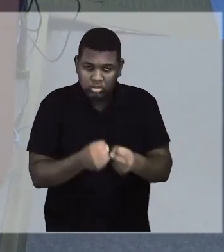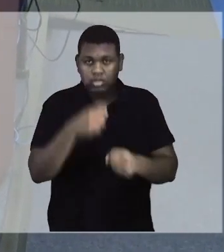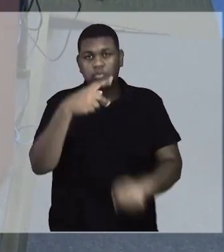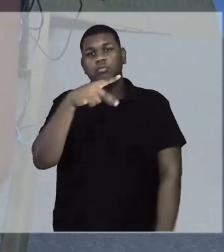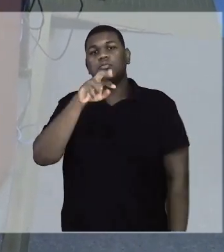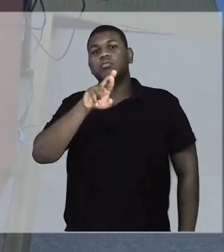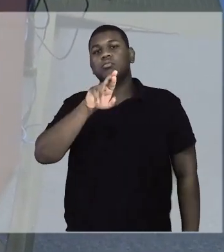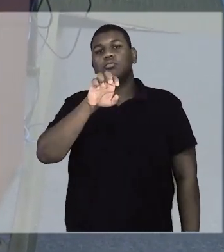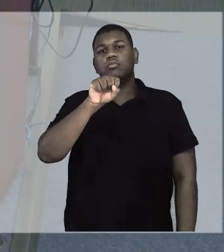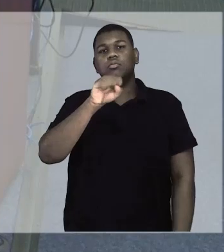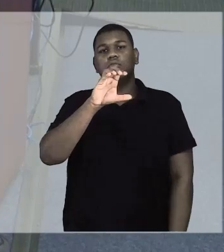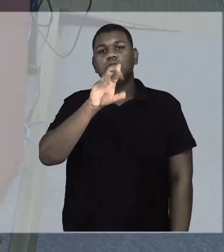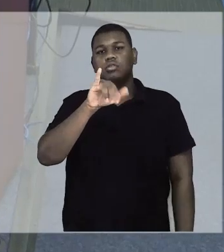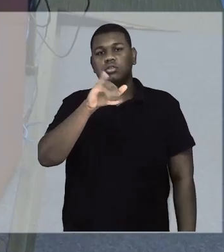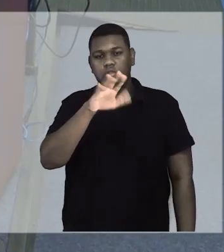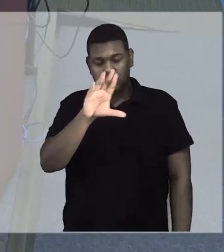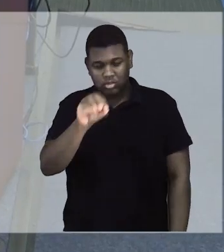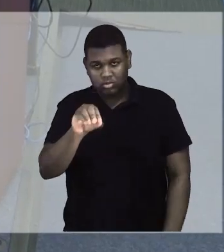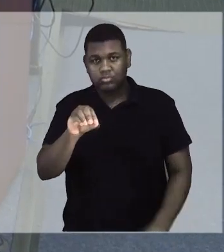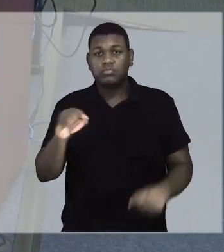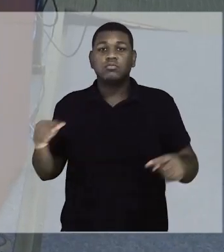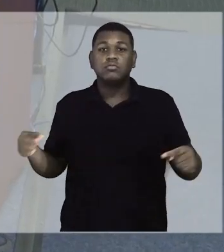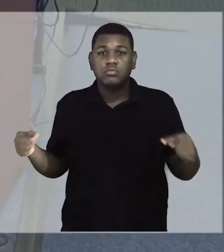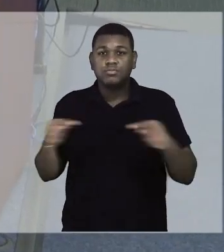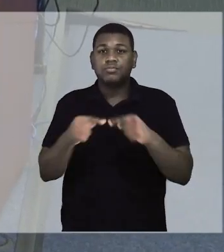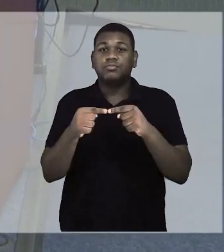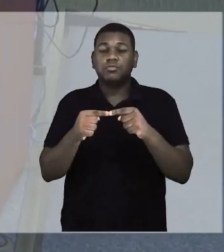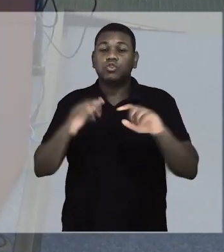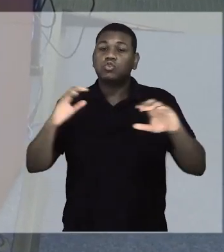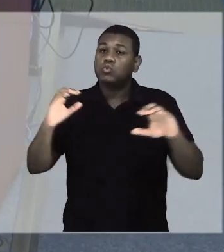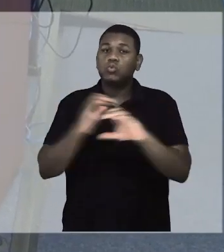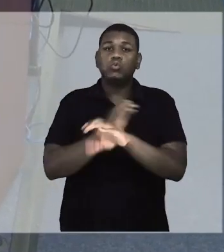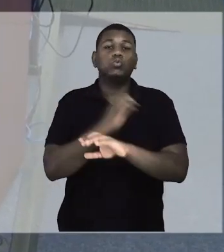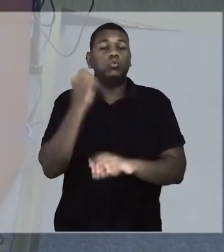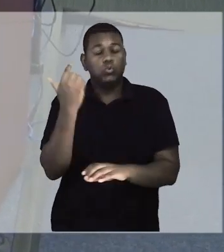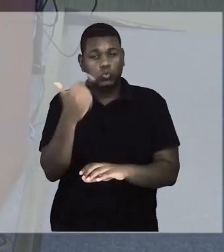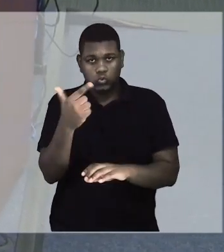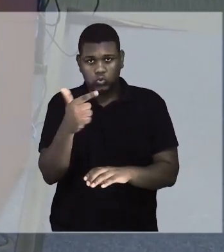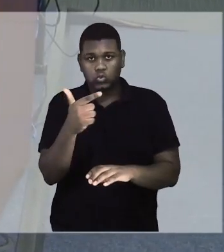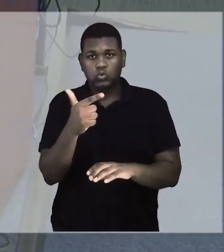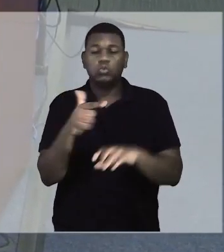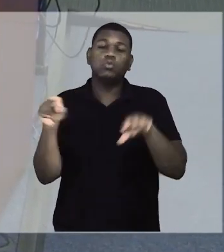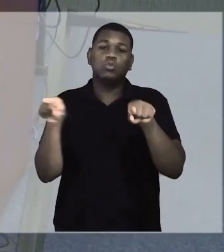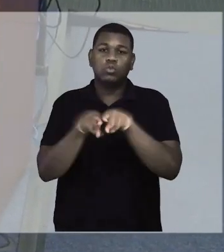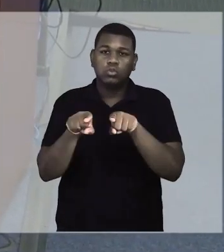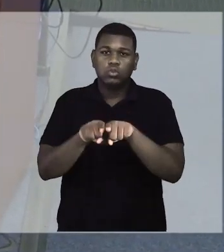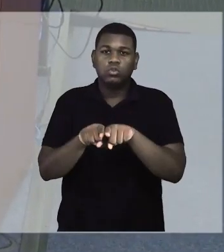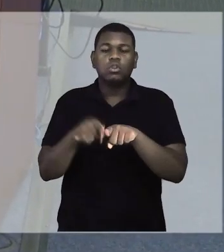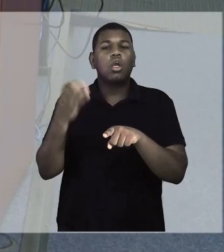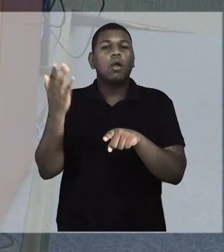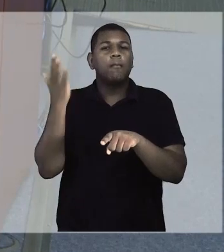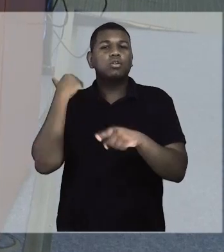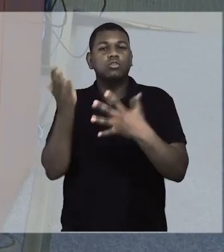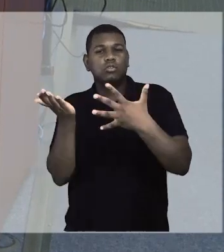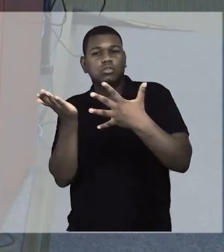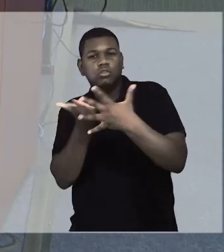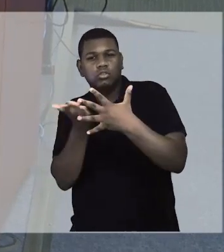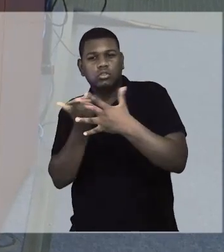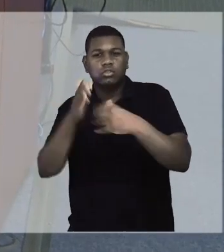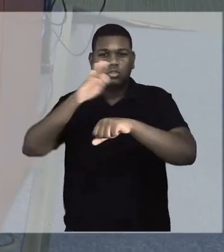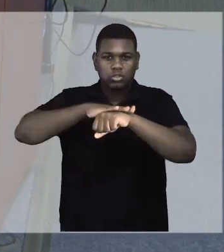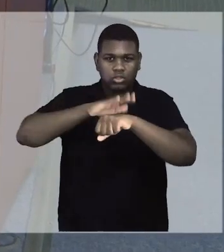possibilidade de se reconhecer a prescrição da pretensão punitiva com base na pena em